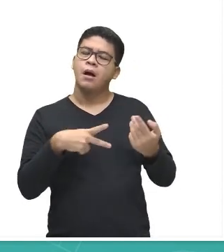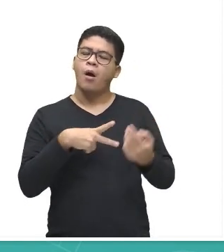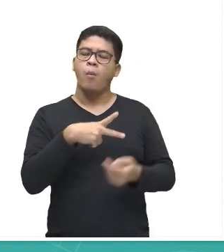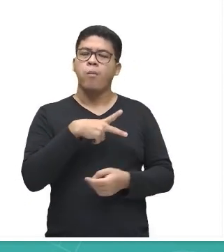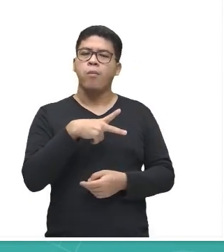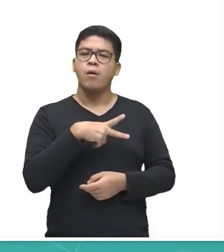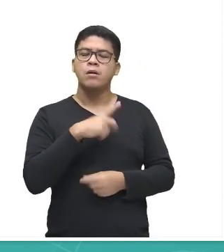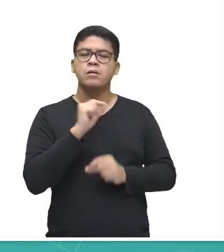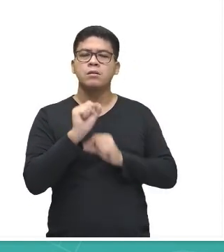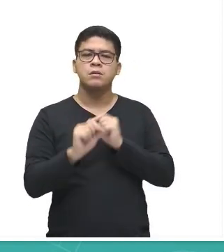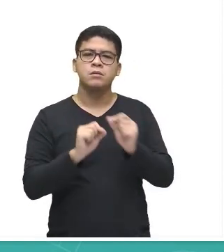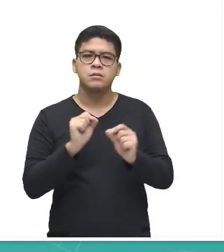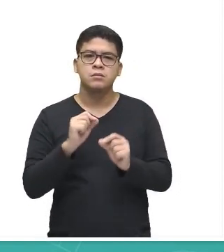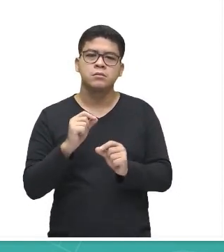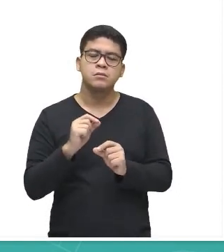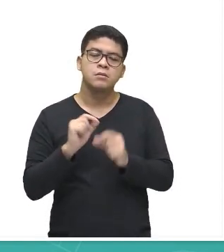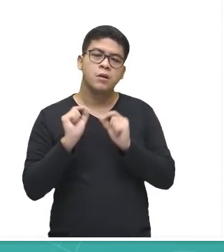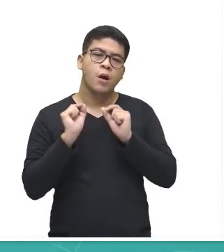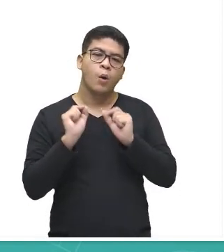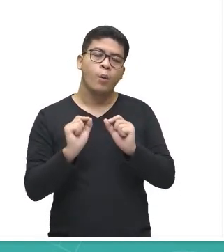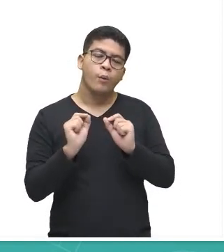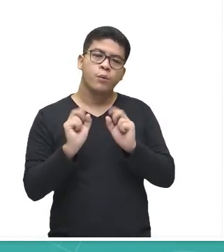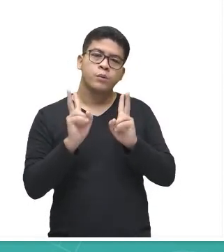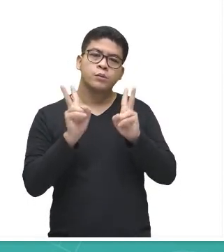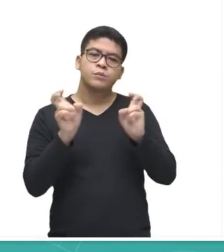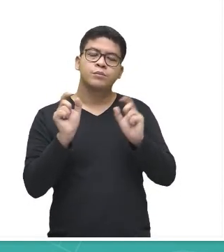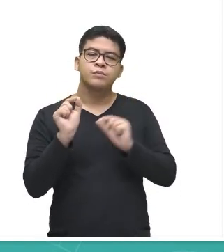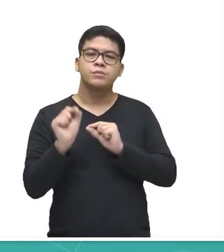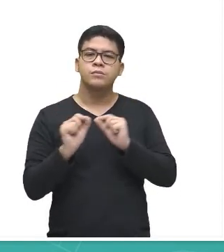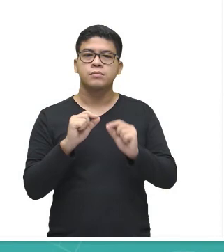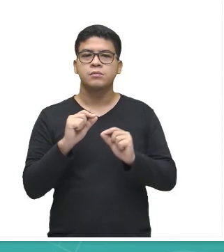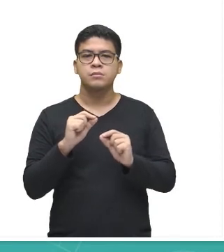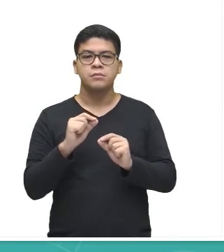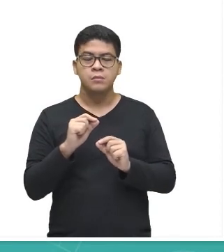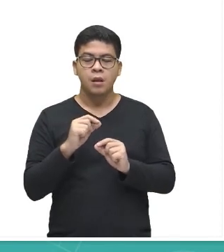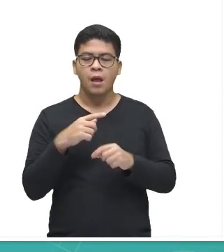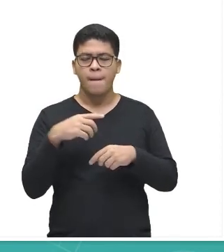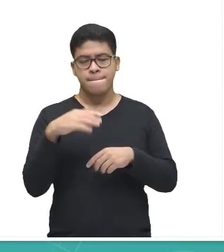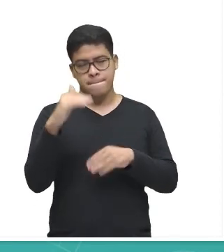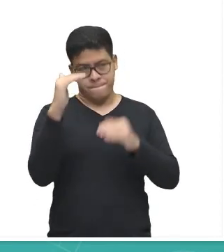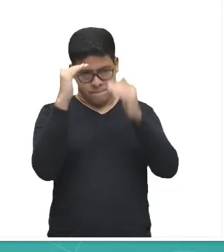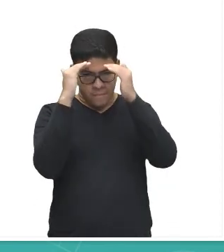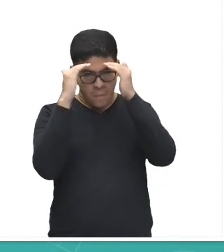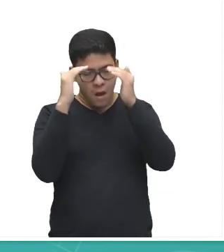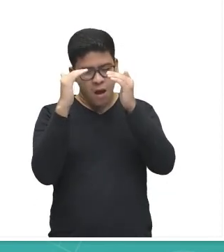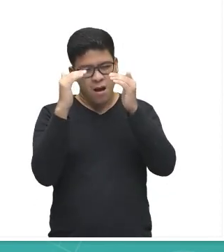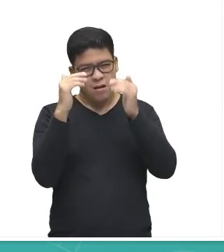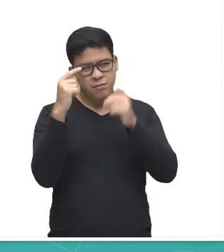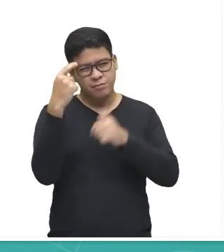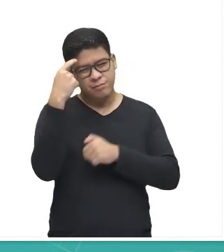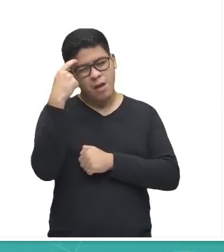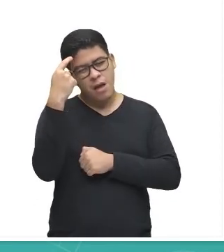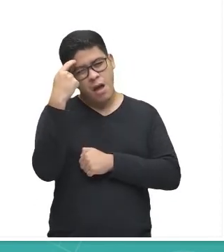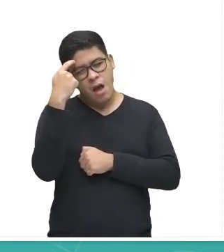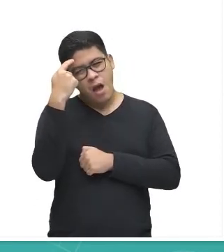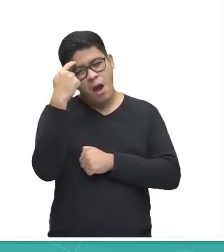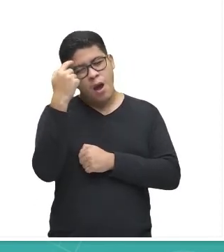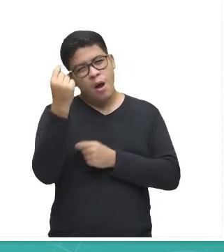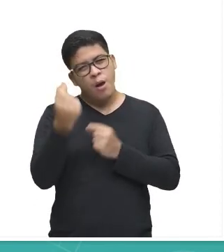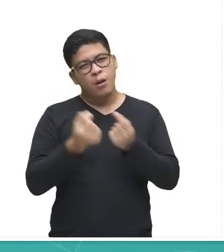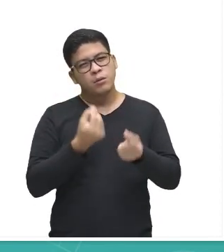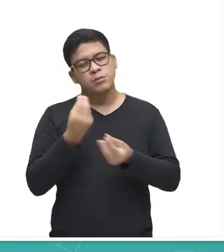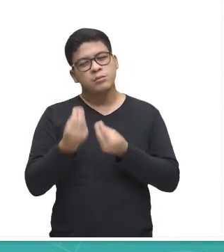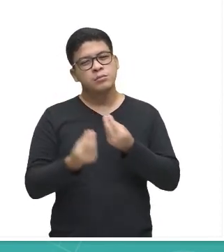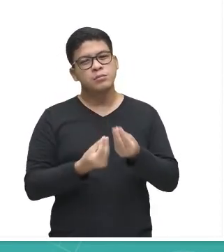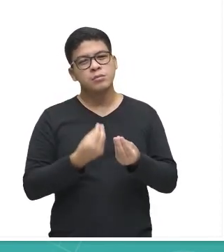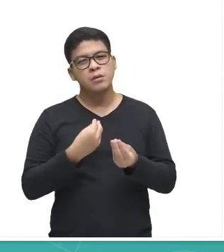subjetiva, né? Que ela tem que promover uma reflexão, né? Permitir que vocês possam